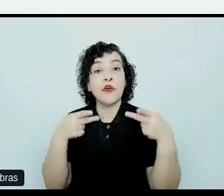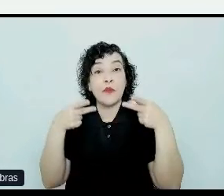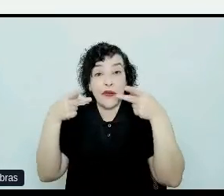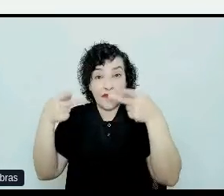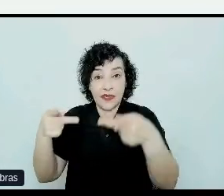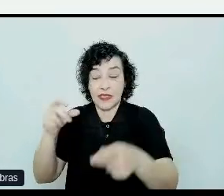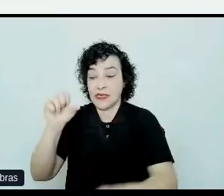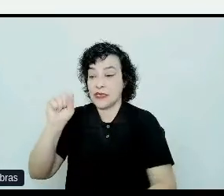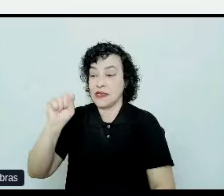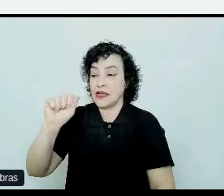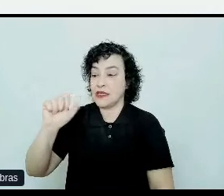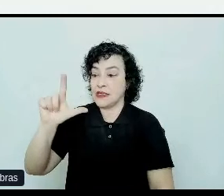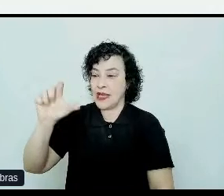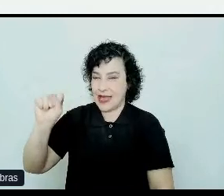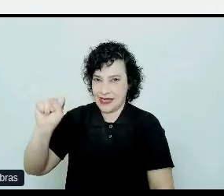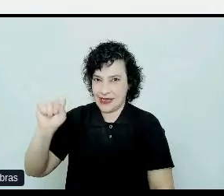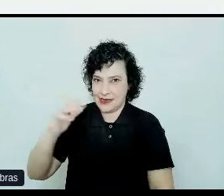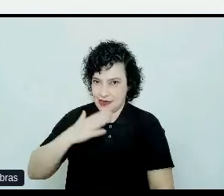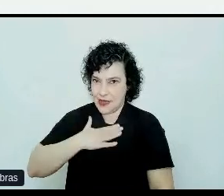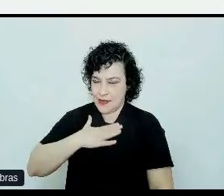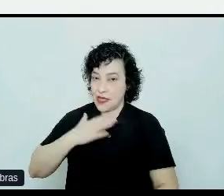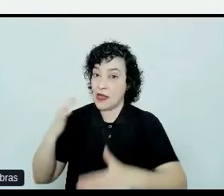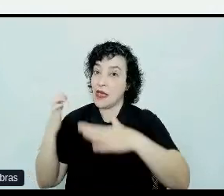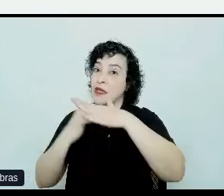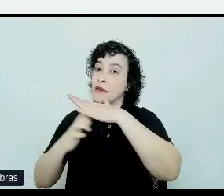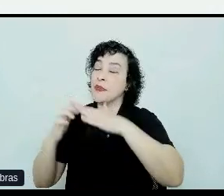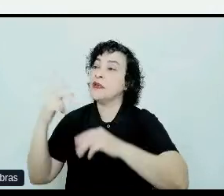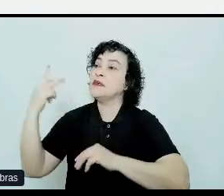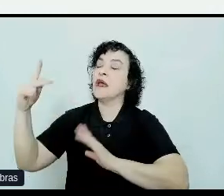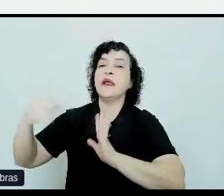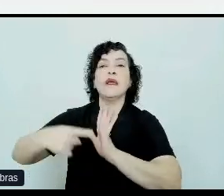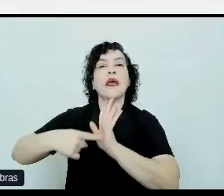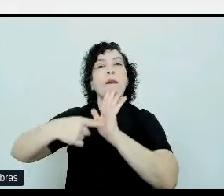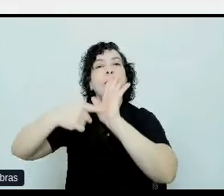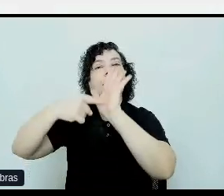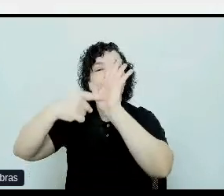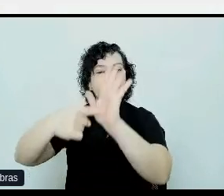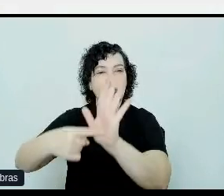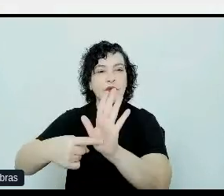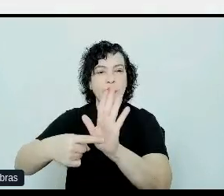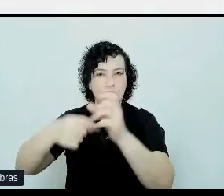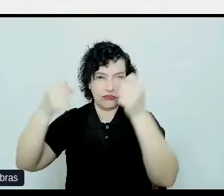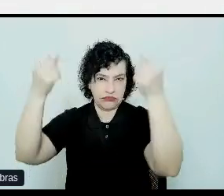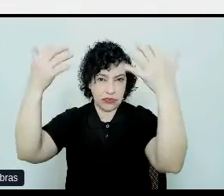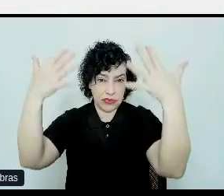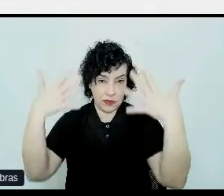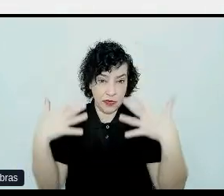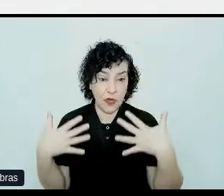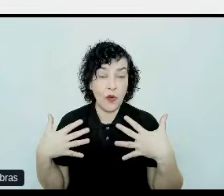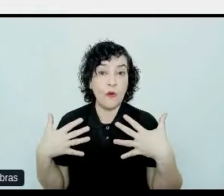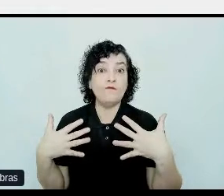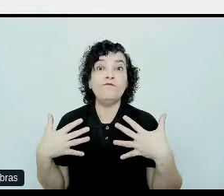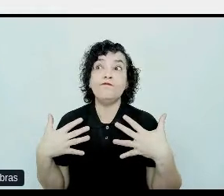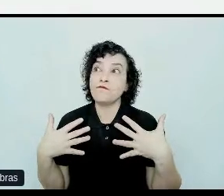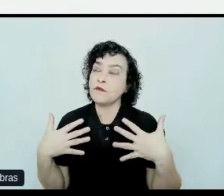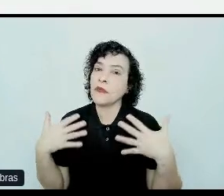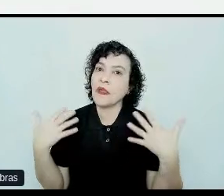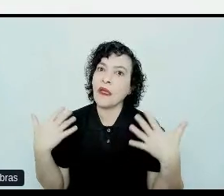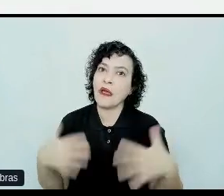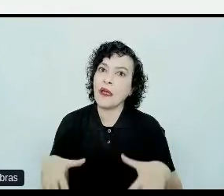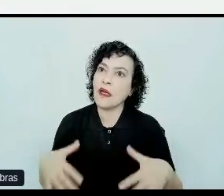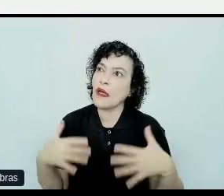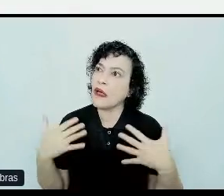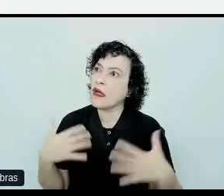na empresa onde eu trabalhava. Então ele apresentou o toolkit dele e aí, nossa, tipo, eu